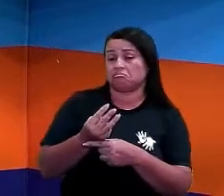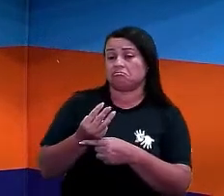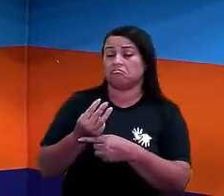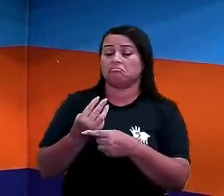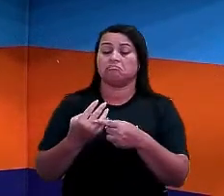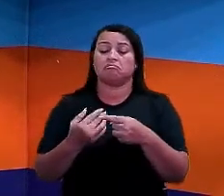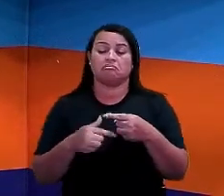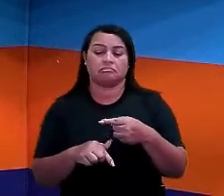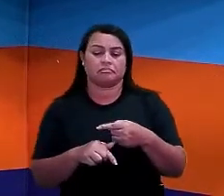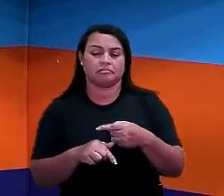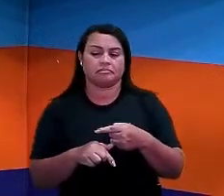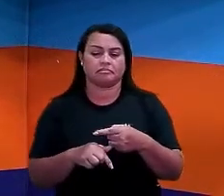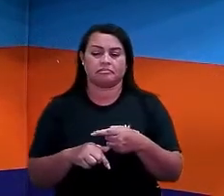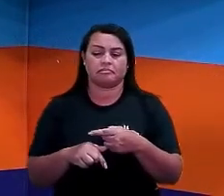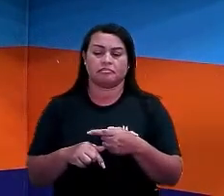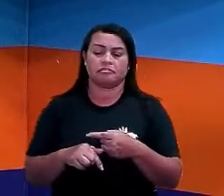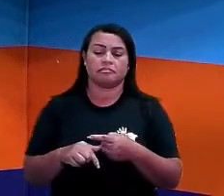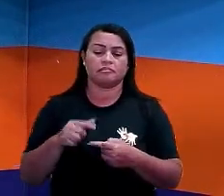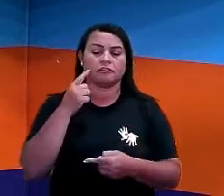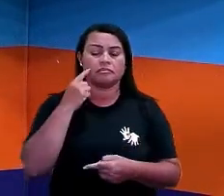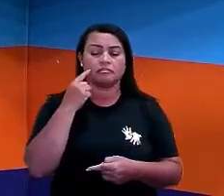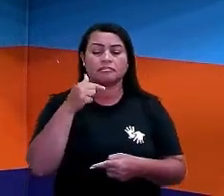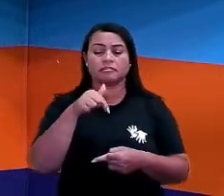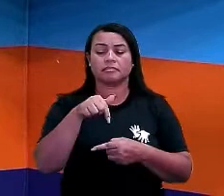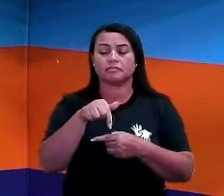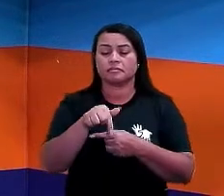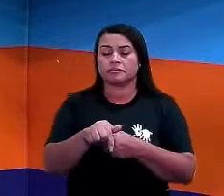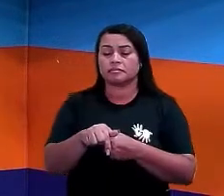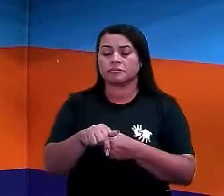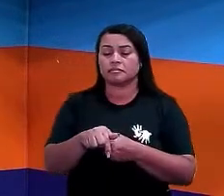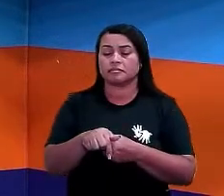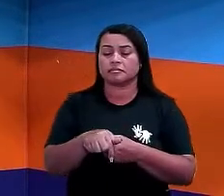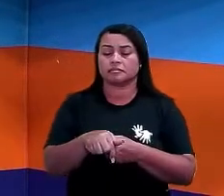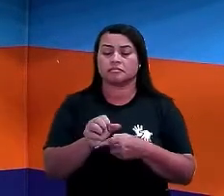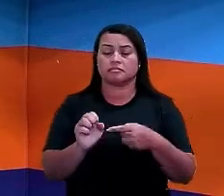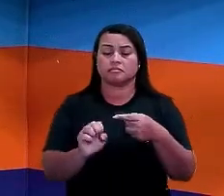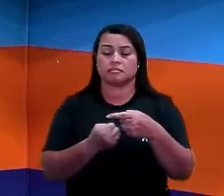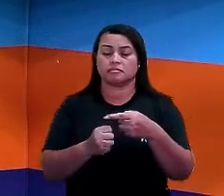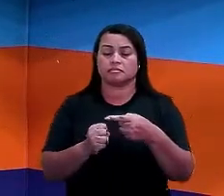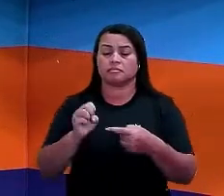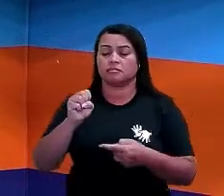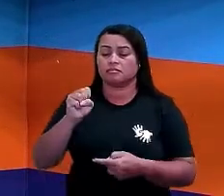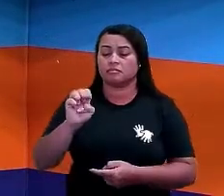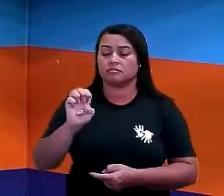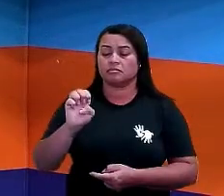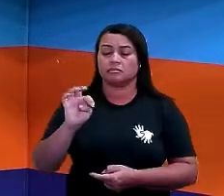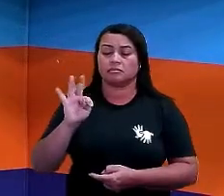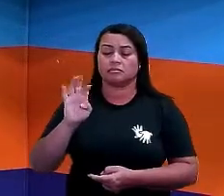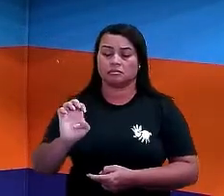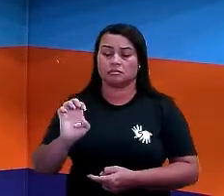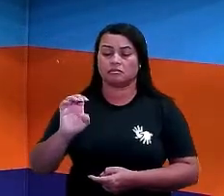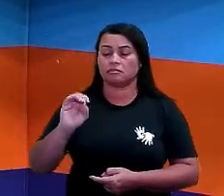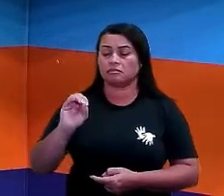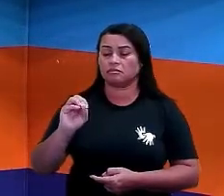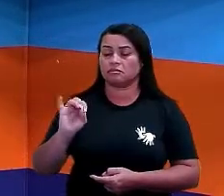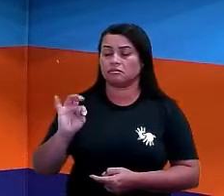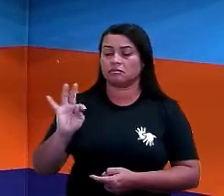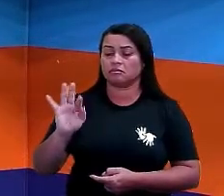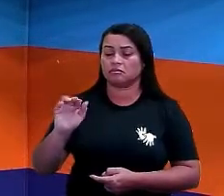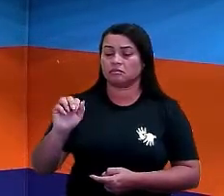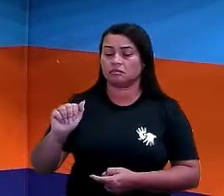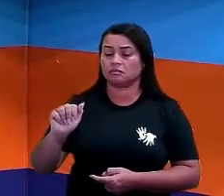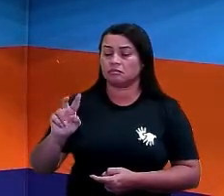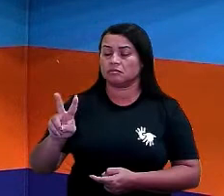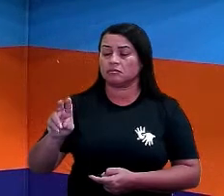3 sétimos. Agora vamos aqui para cima. 7 oitavos. É a mesma coisa daquela que eu